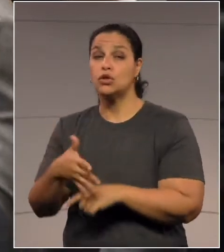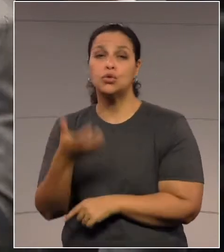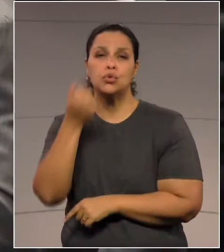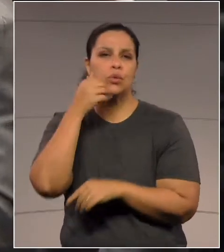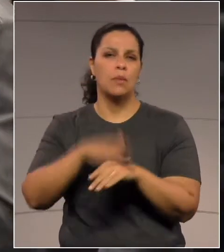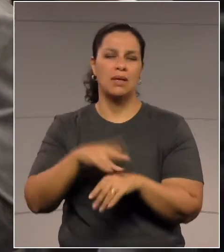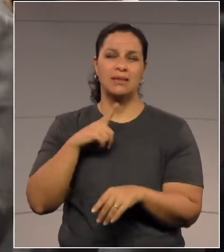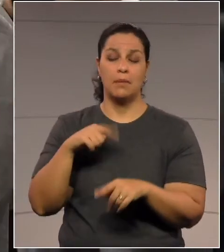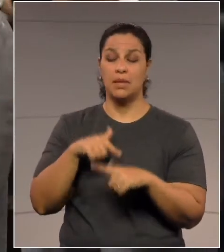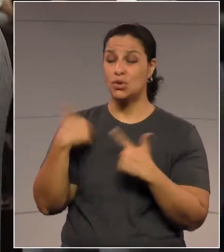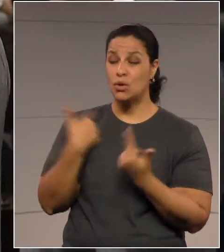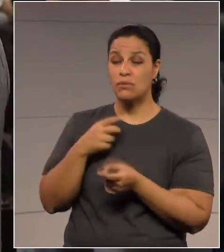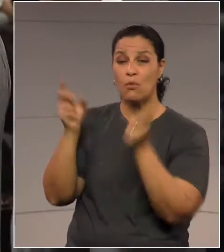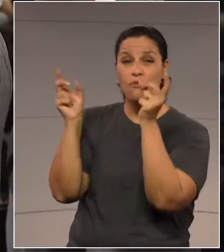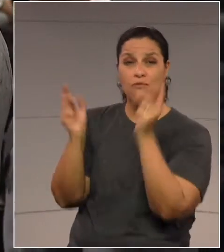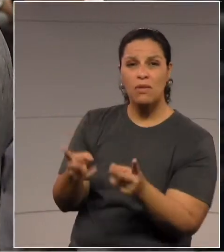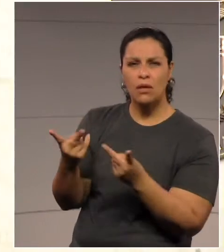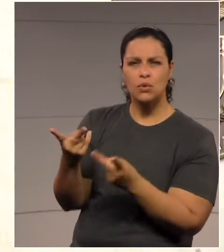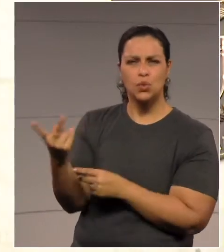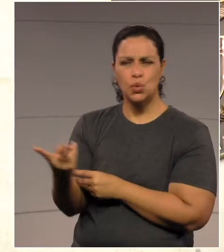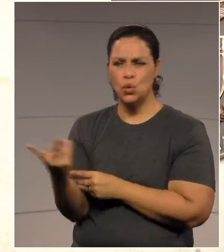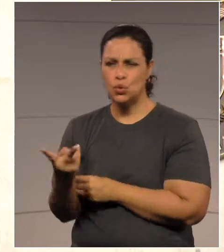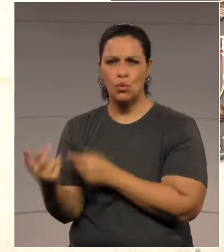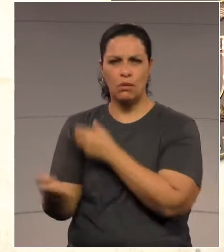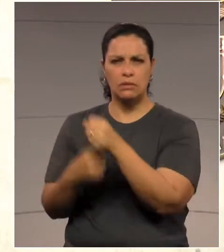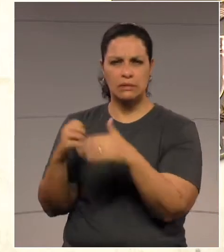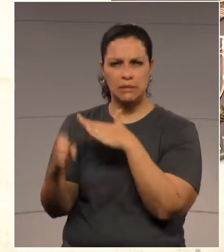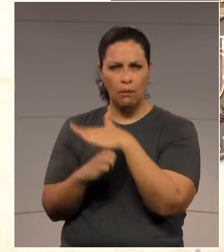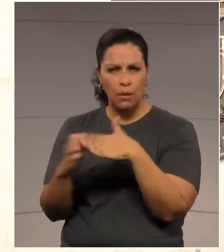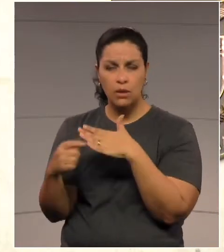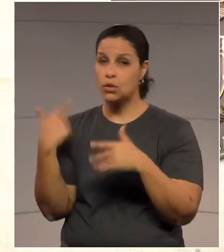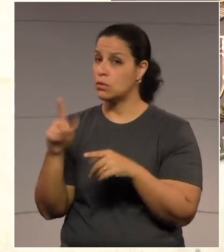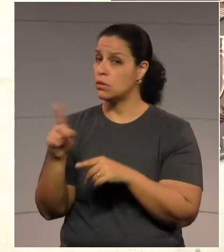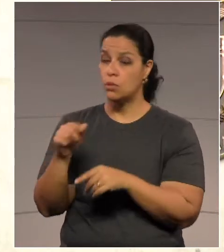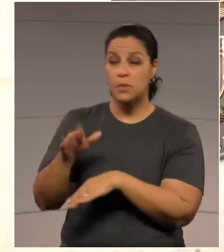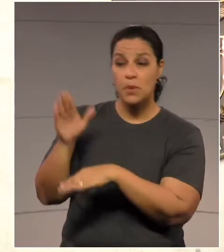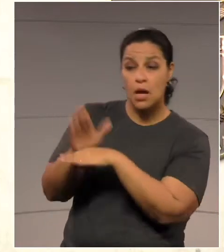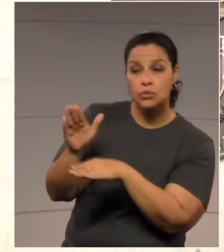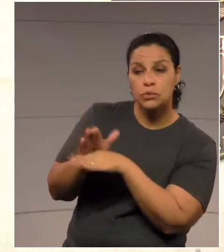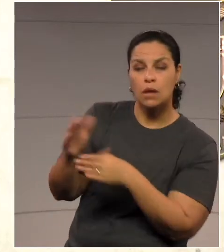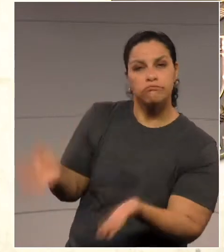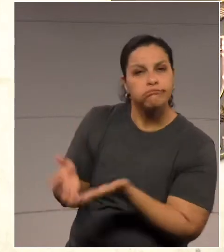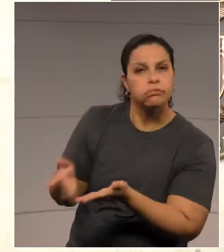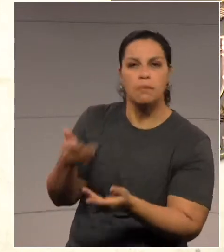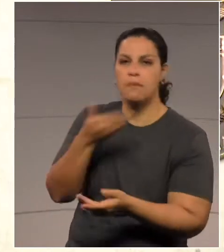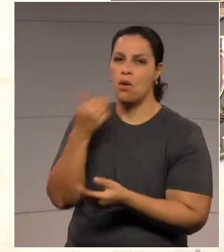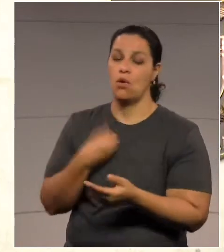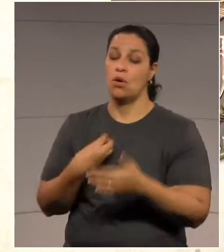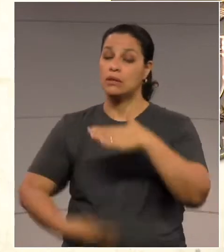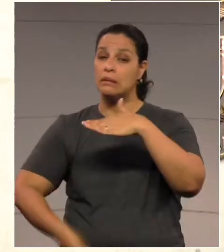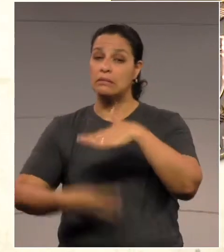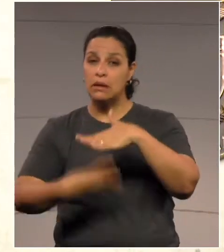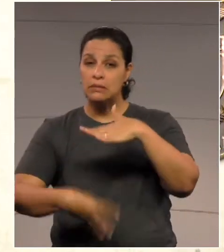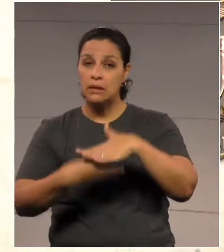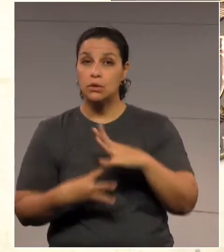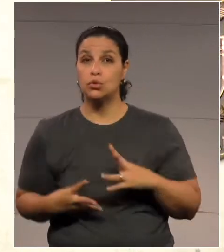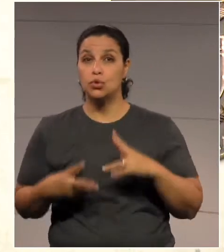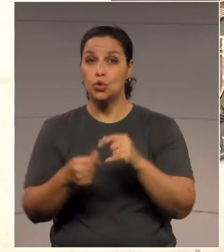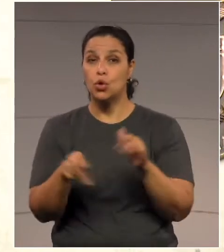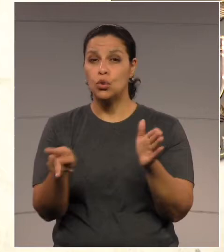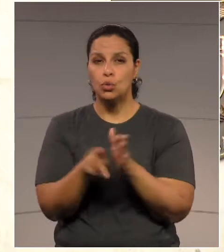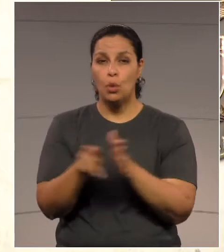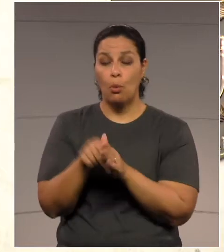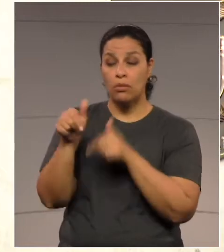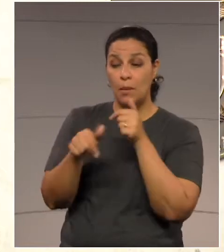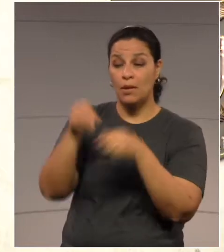estamos vendendo estas empresas, ao invés de sanearmos estas empresas. Estamos terceirizando quase todo o serviço